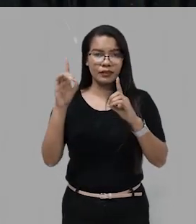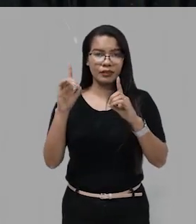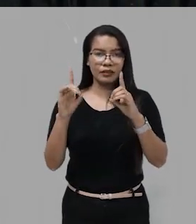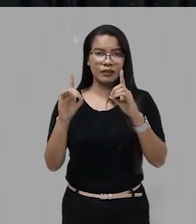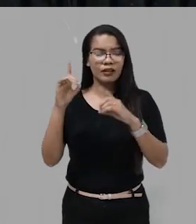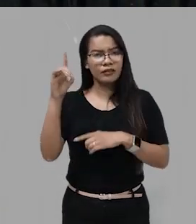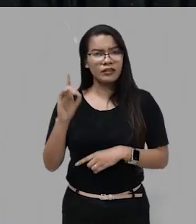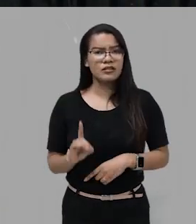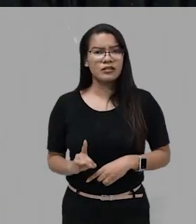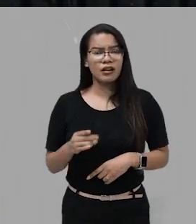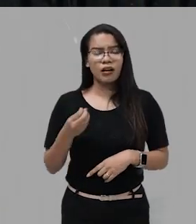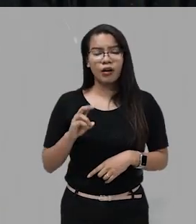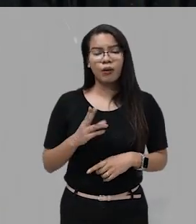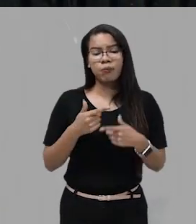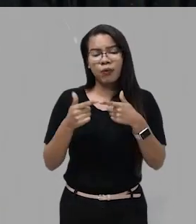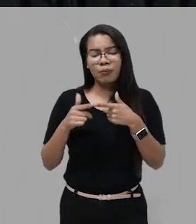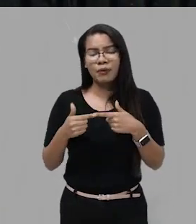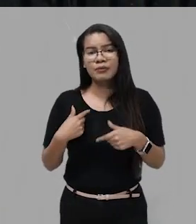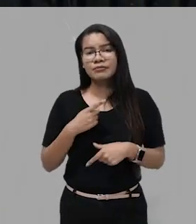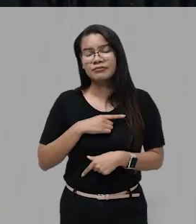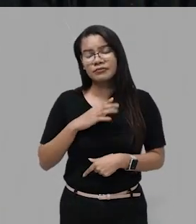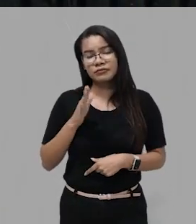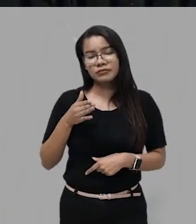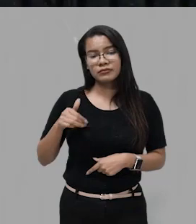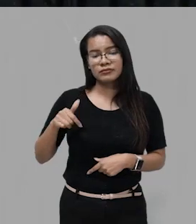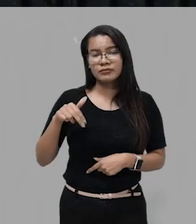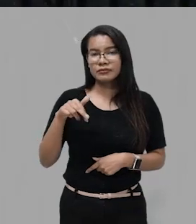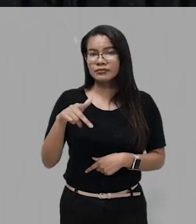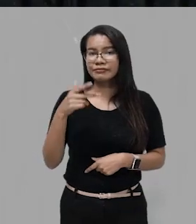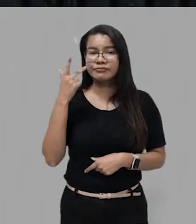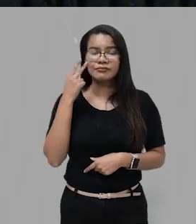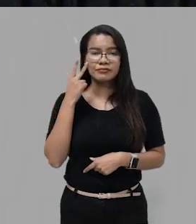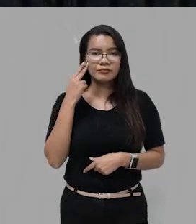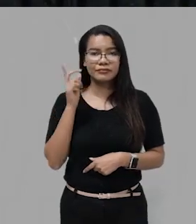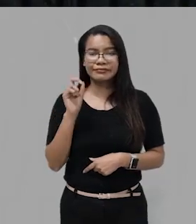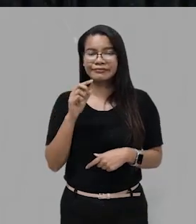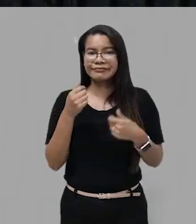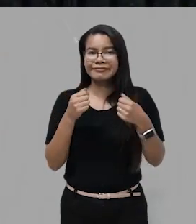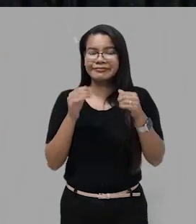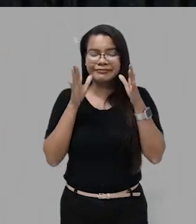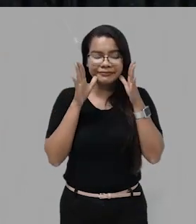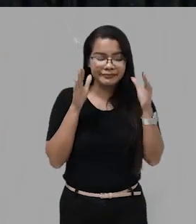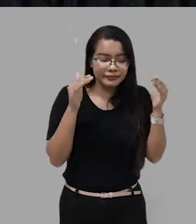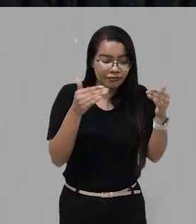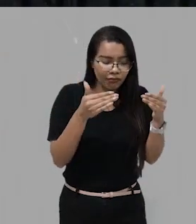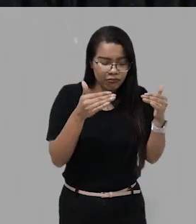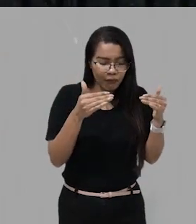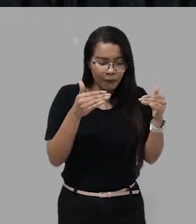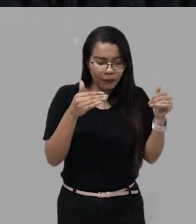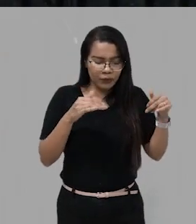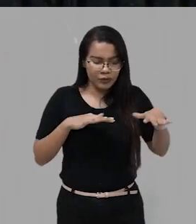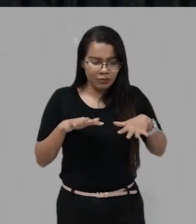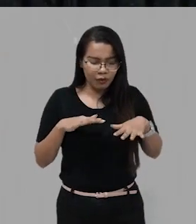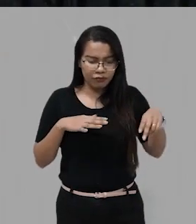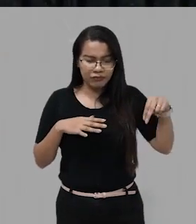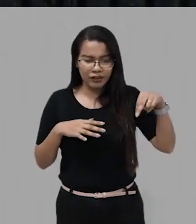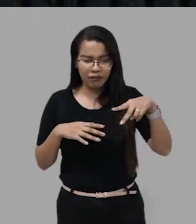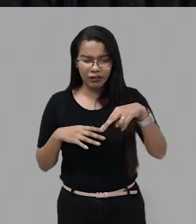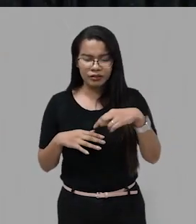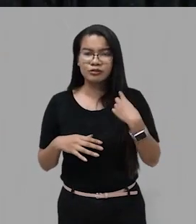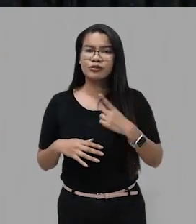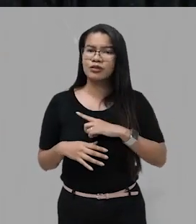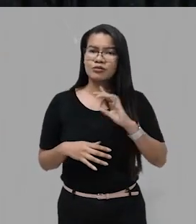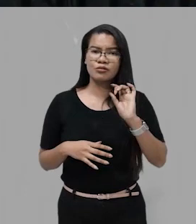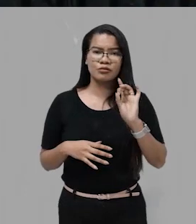problema, a gente caminha normalmente, sem precisar nem dar muita atenção para aquilo. A